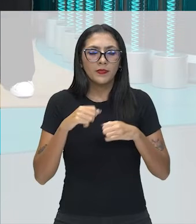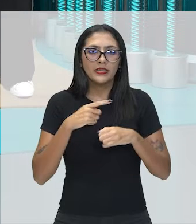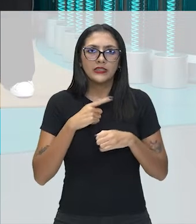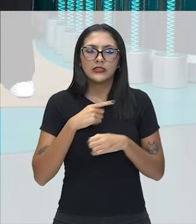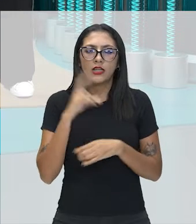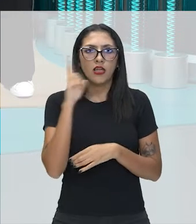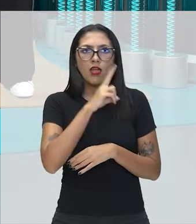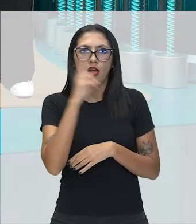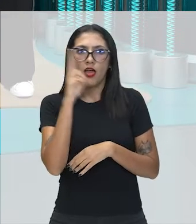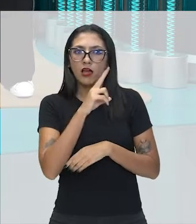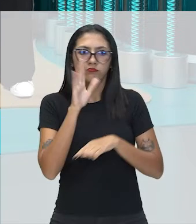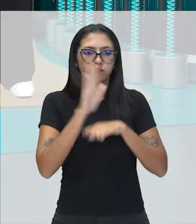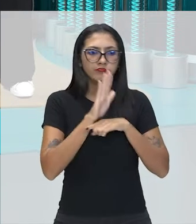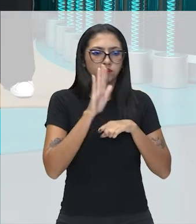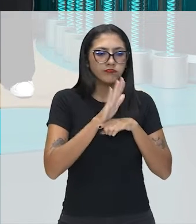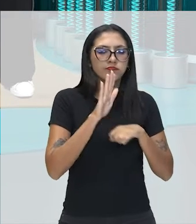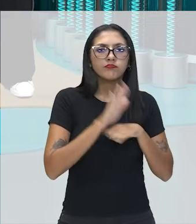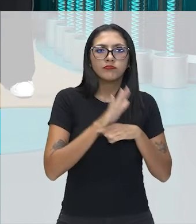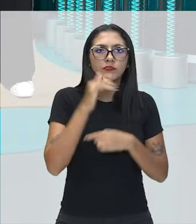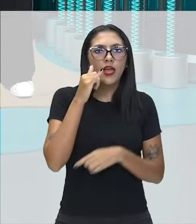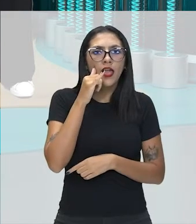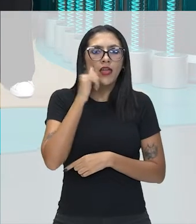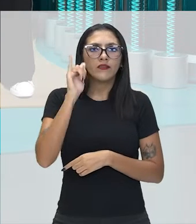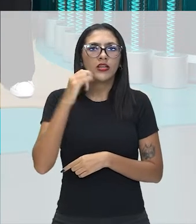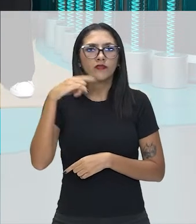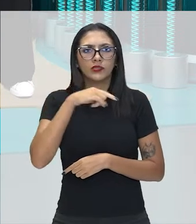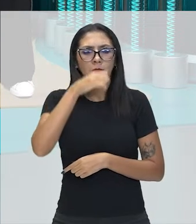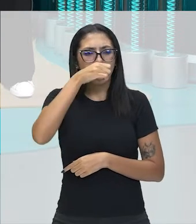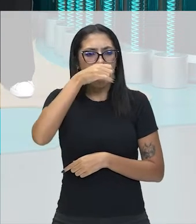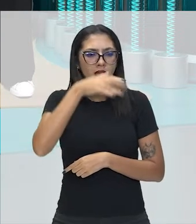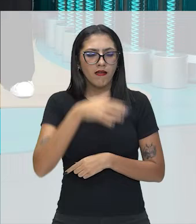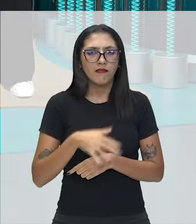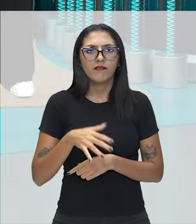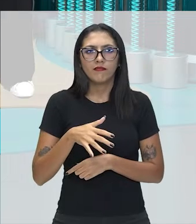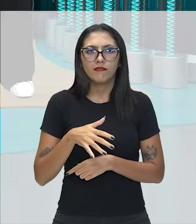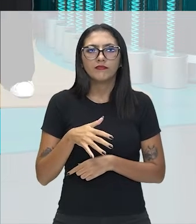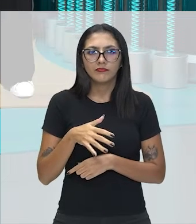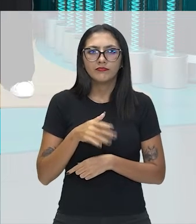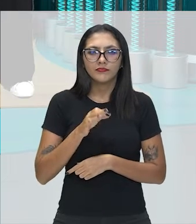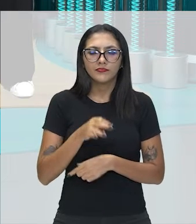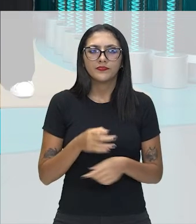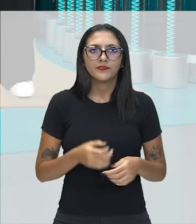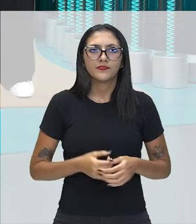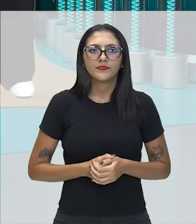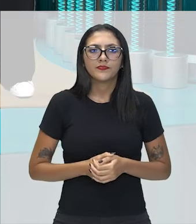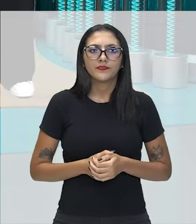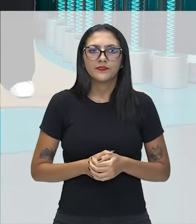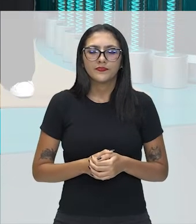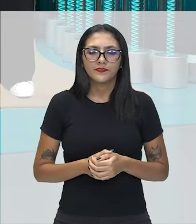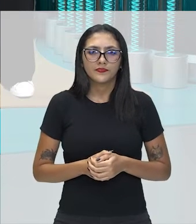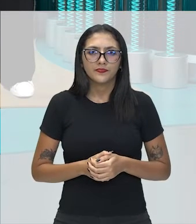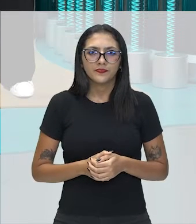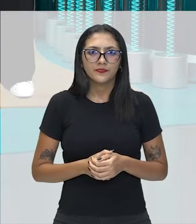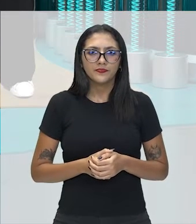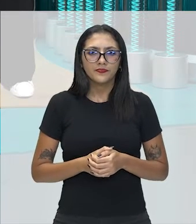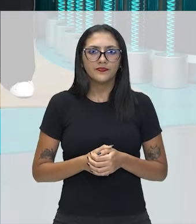mais rápido possível, a fim de evitar que você perca muito sangue, ok? Então,